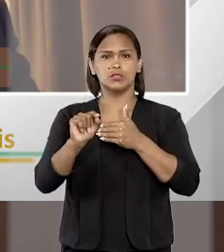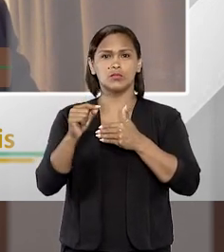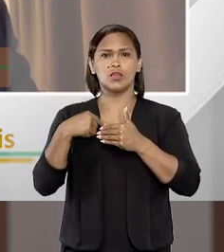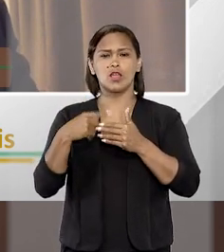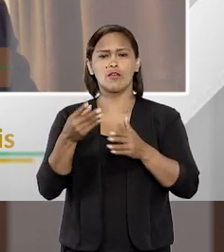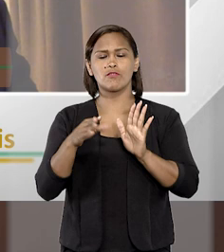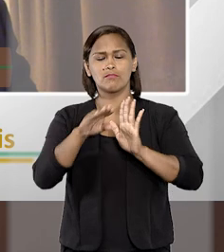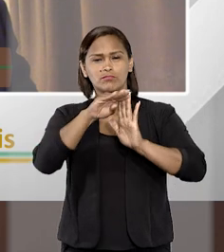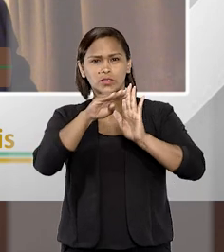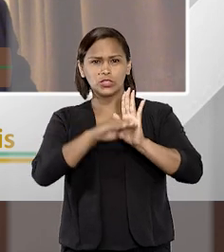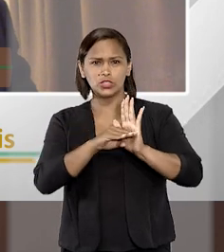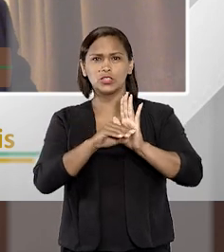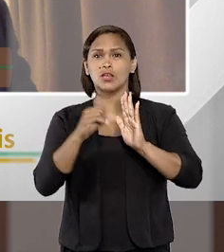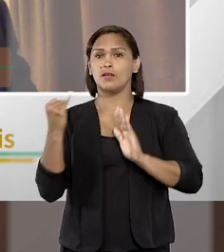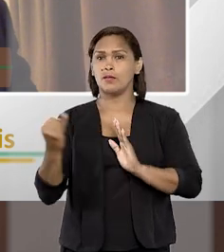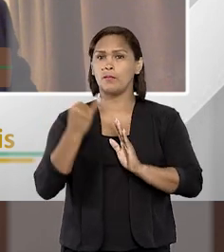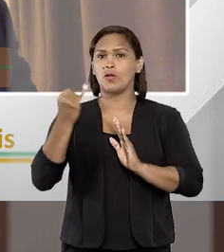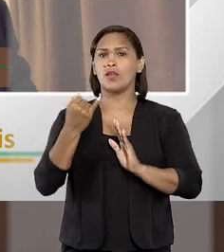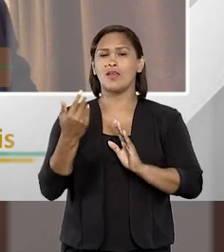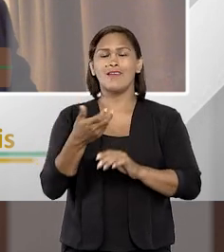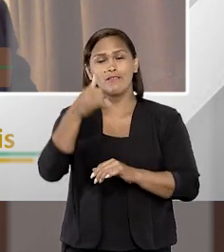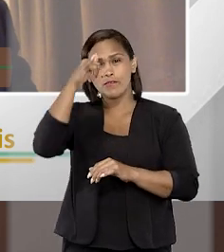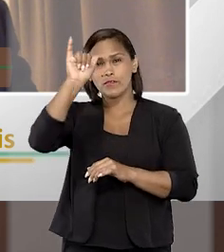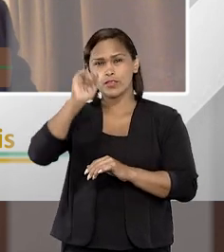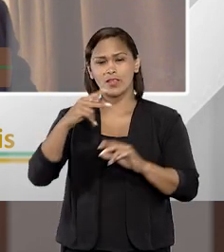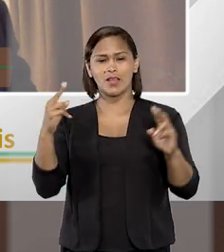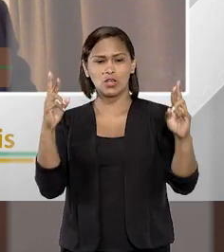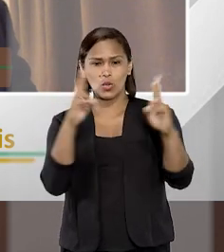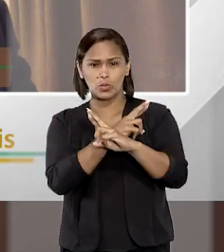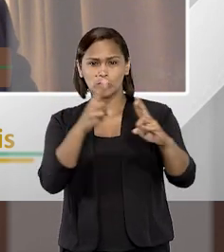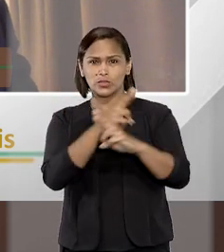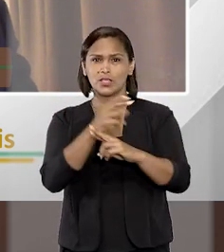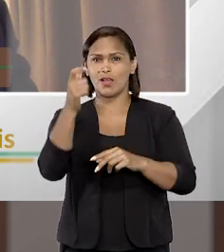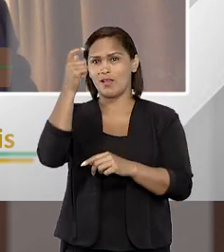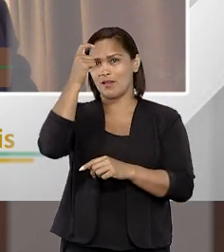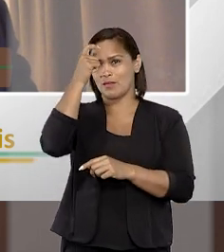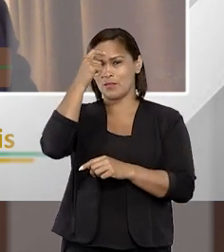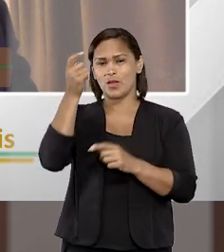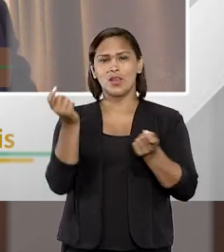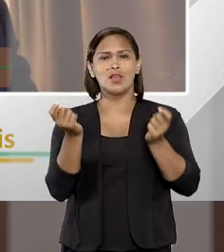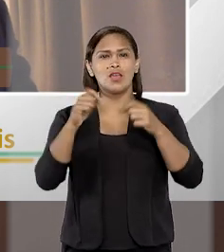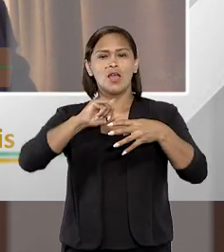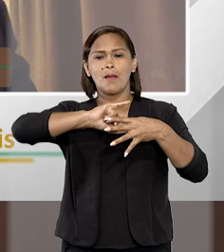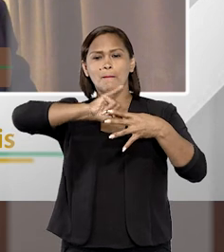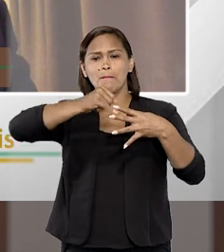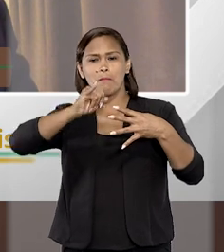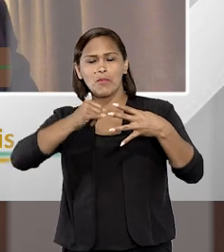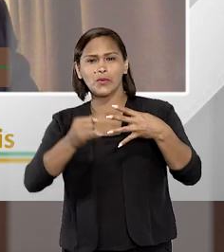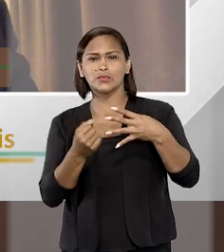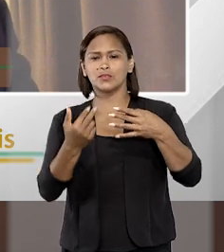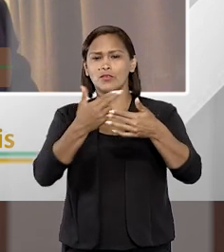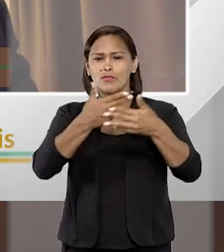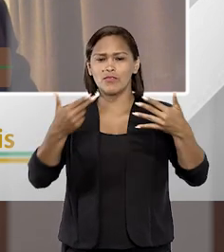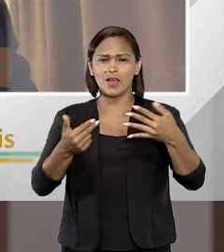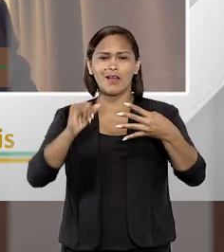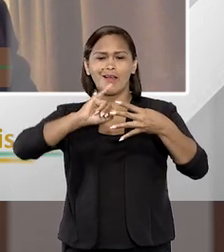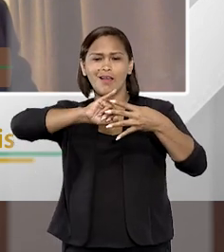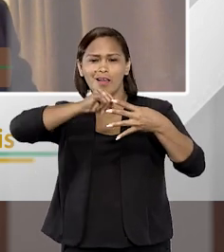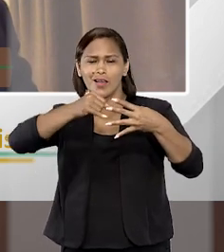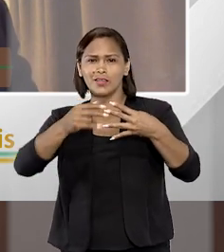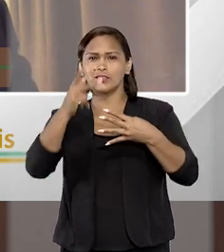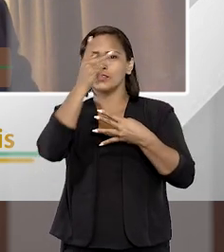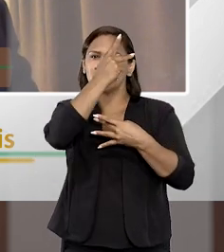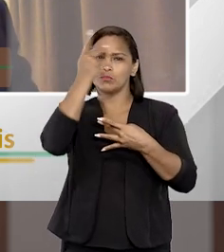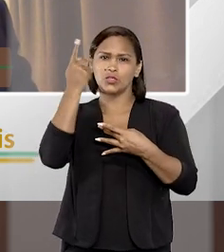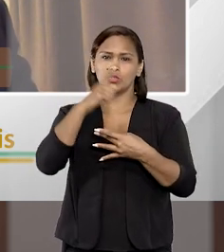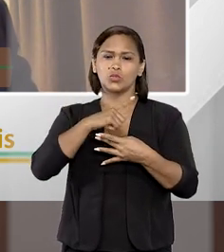importante no sentido de evitar a contaminação cruzada da memória a hipótese de tici várias porém as